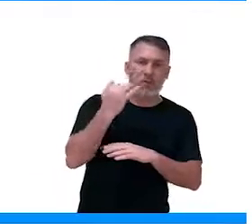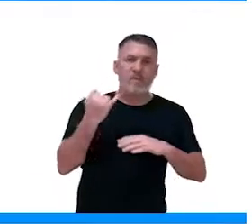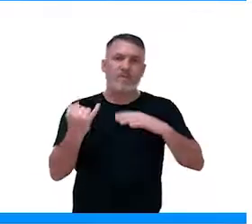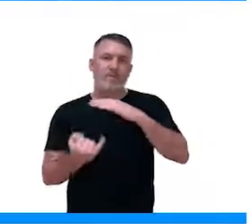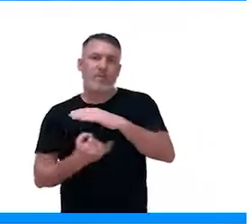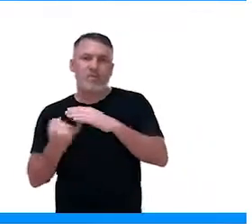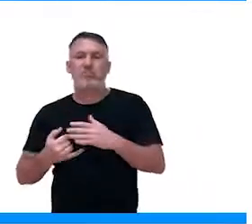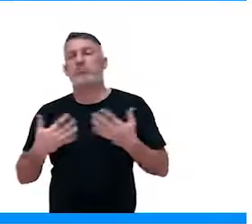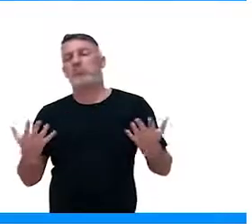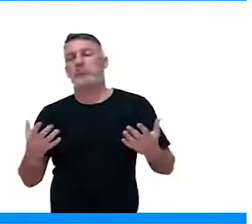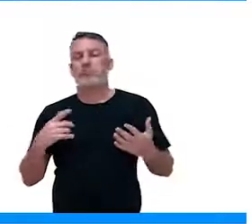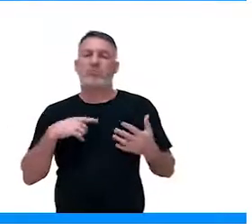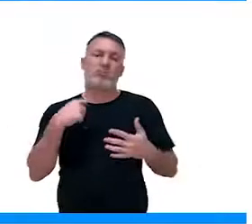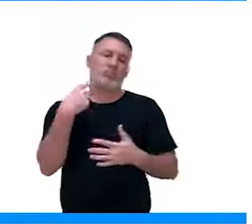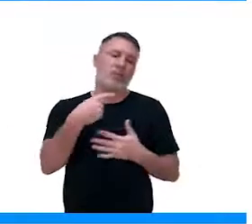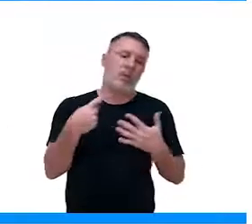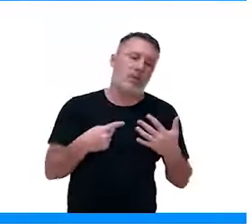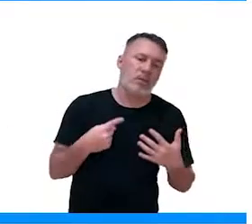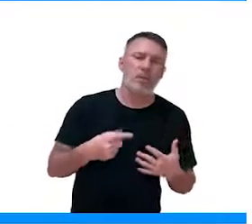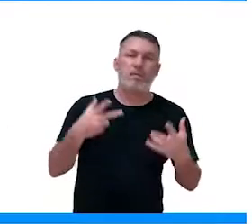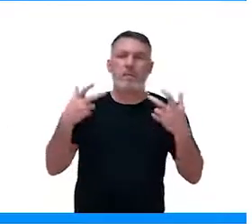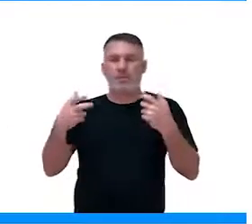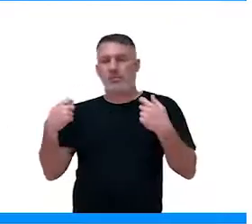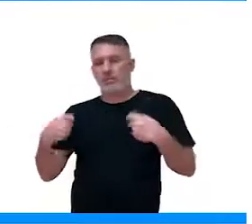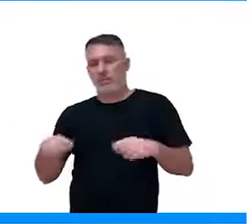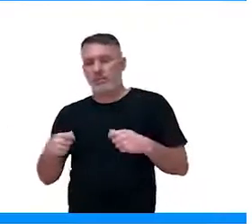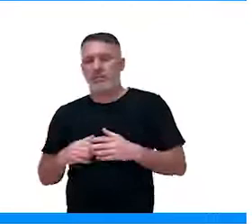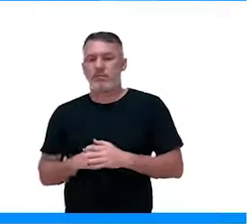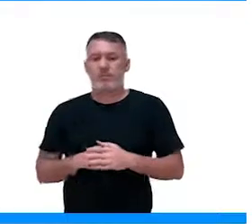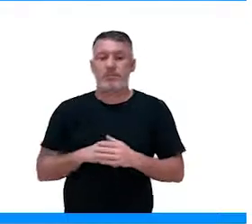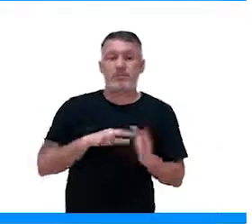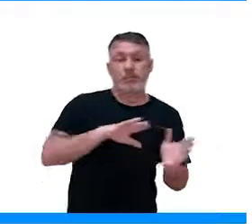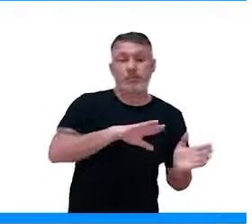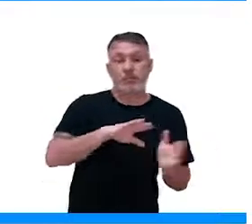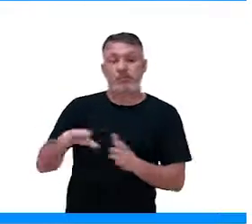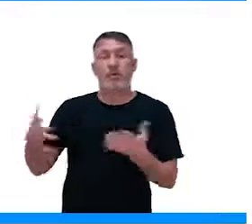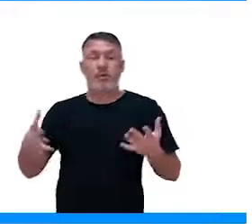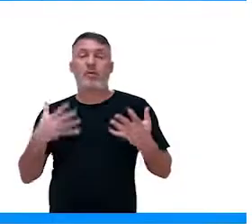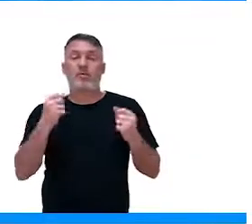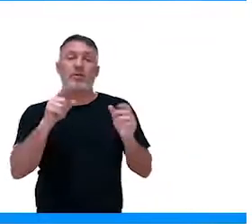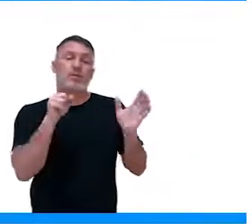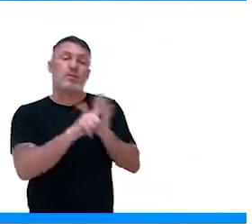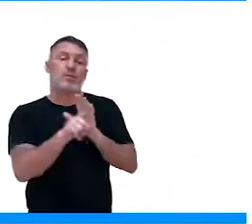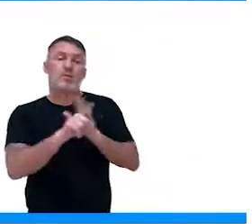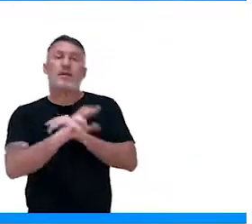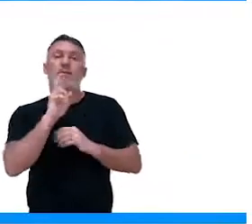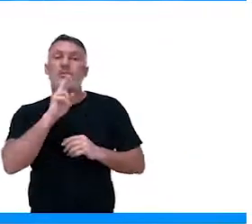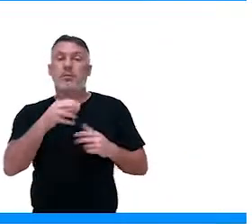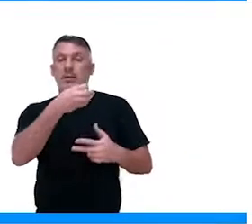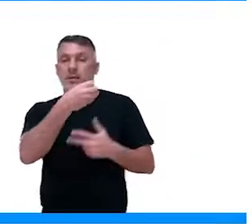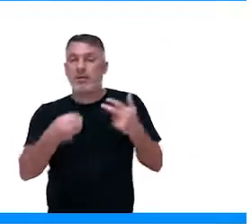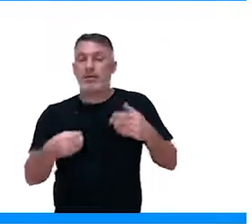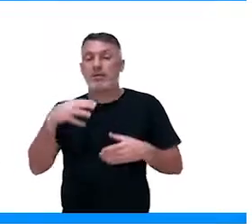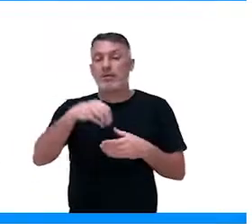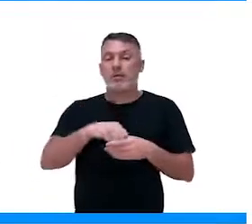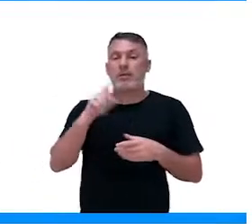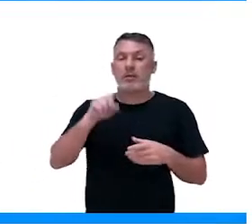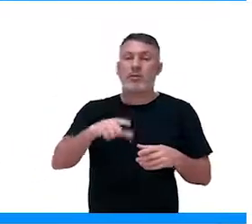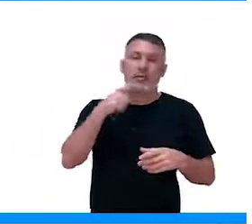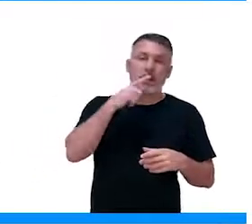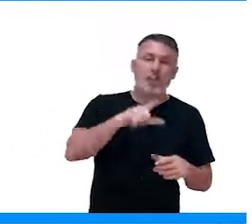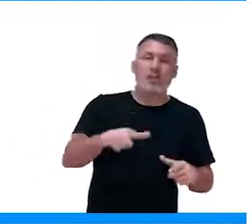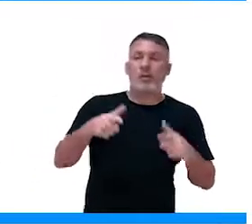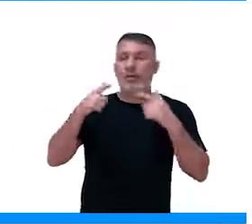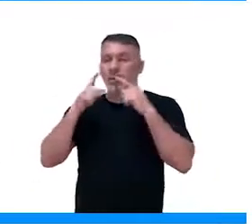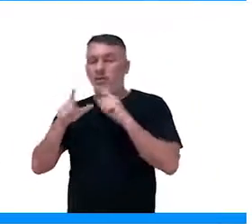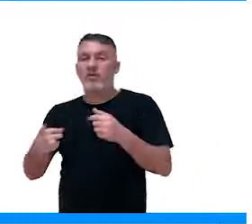formal ou mais informal? Né? Então, a gente tem que observar tudo isso. Agora a gente vai responder algumas questões do Enem que envolvem